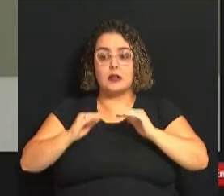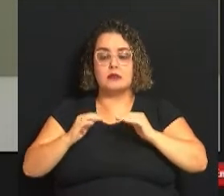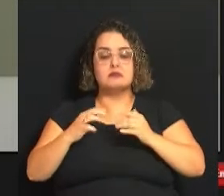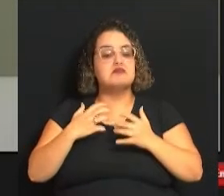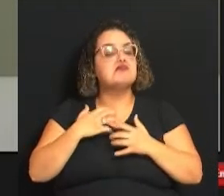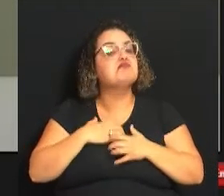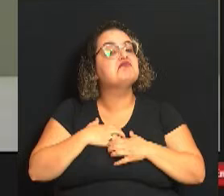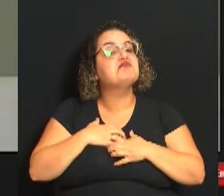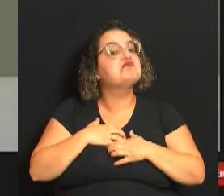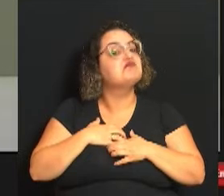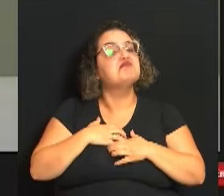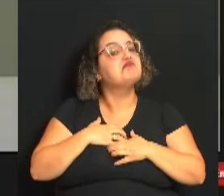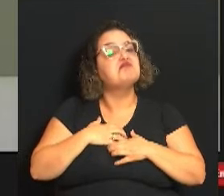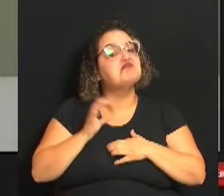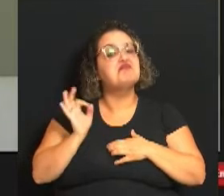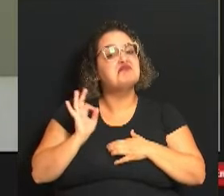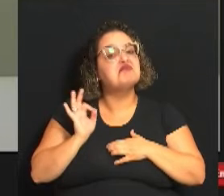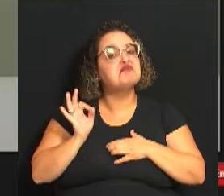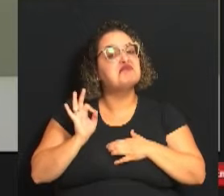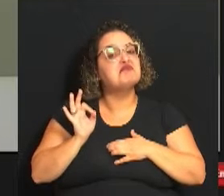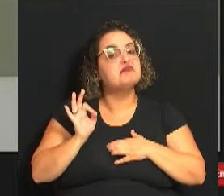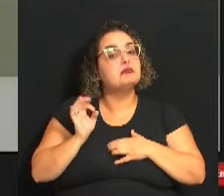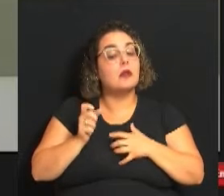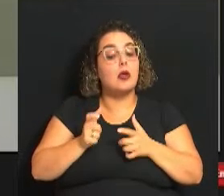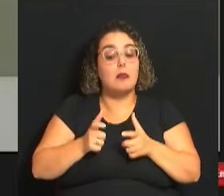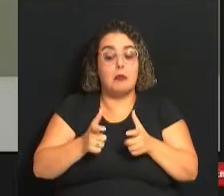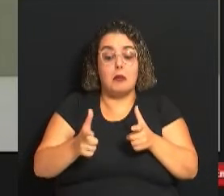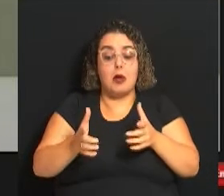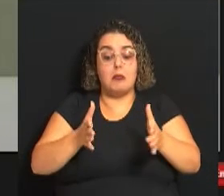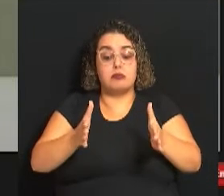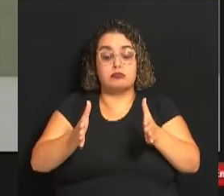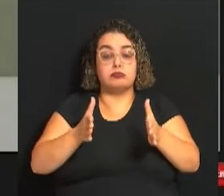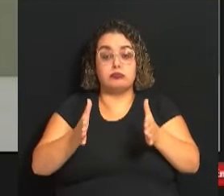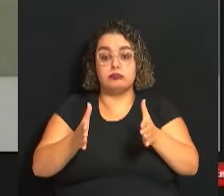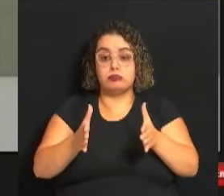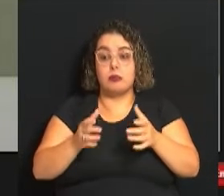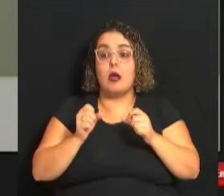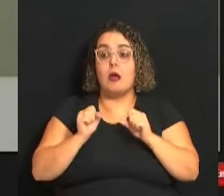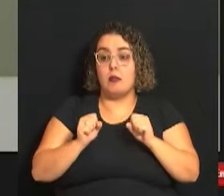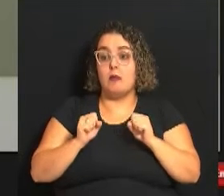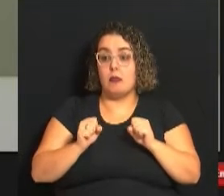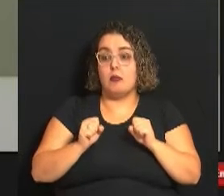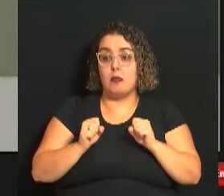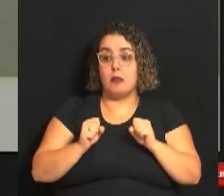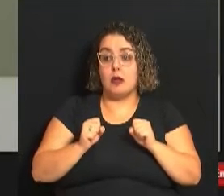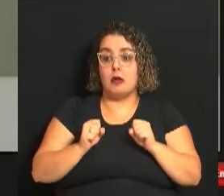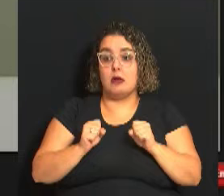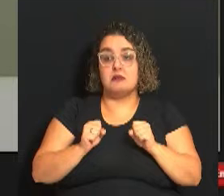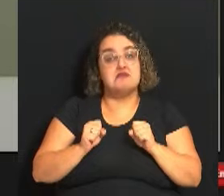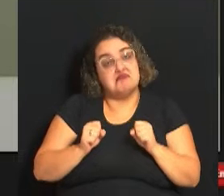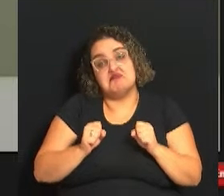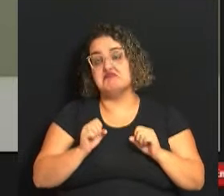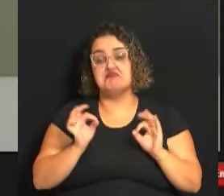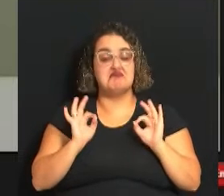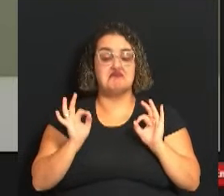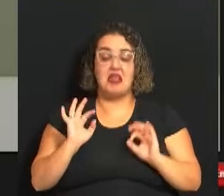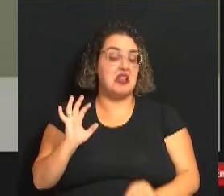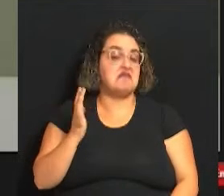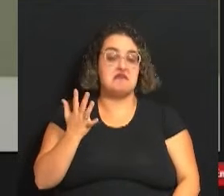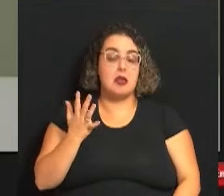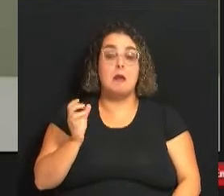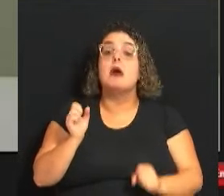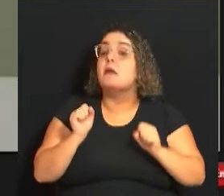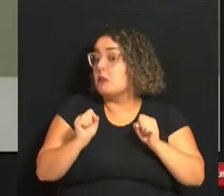e durante um grande período de tempo ele pode caminhar sem sintoma, mas pode